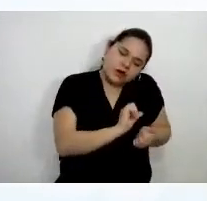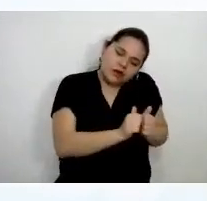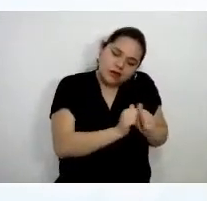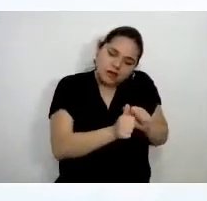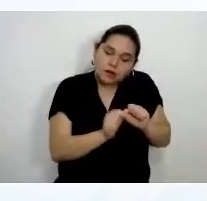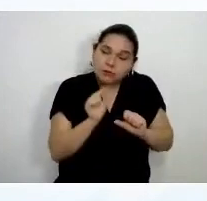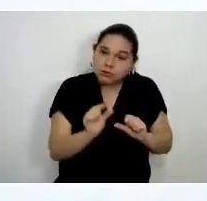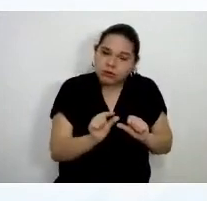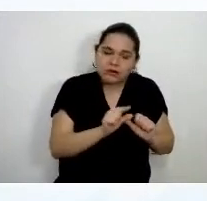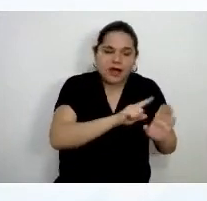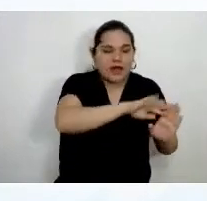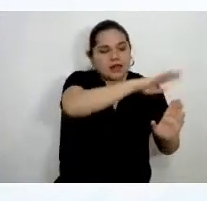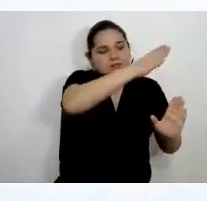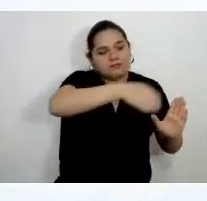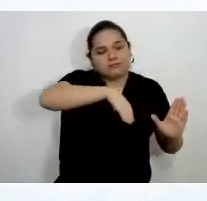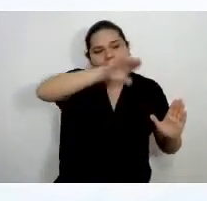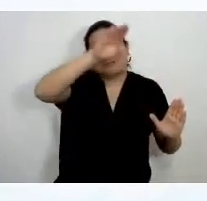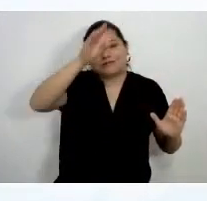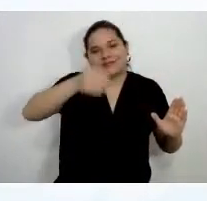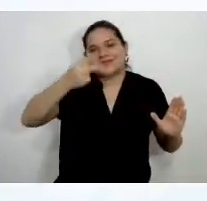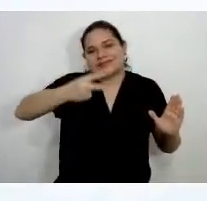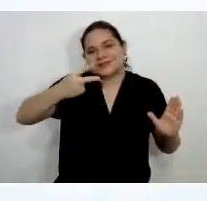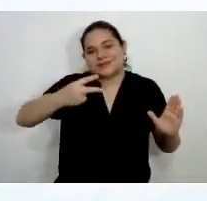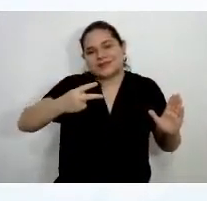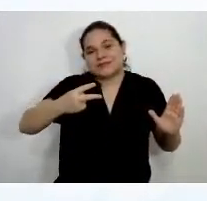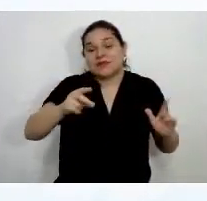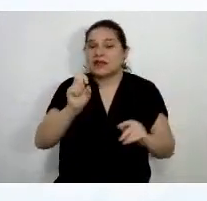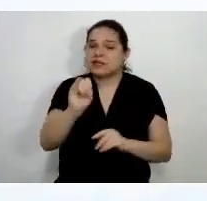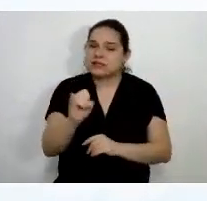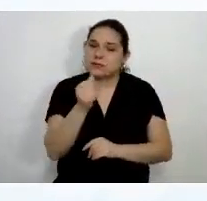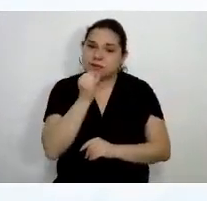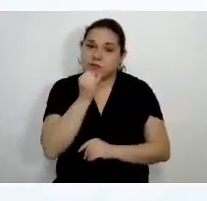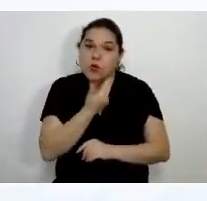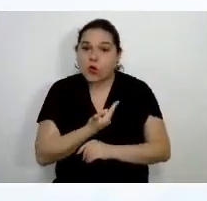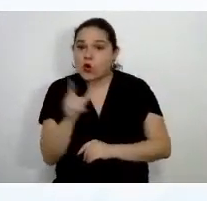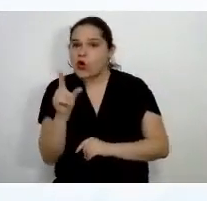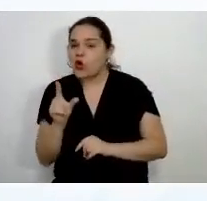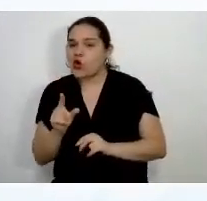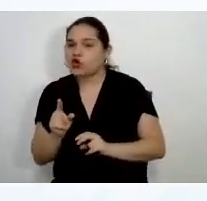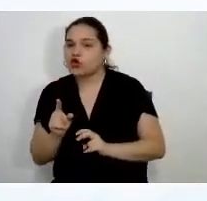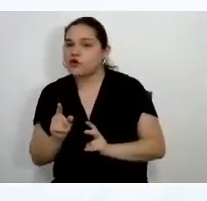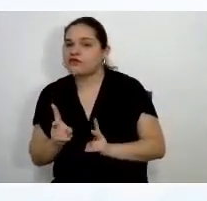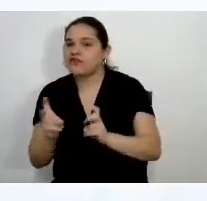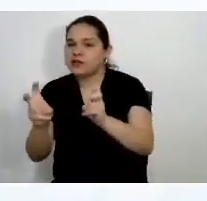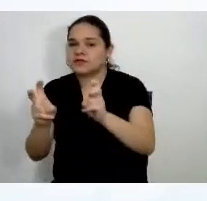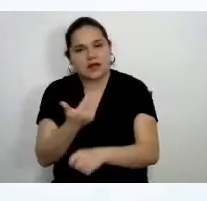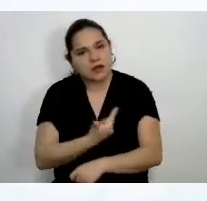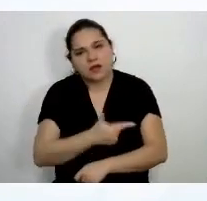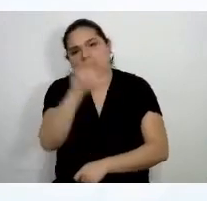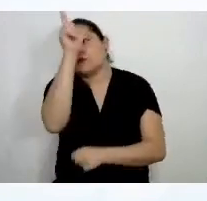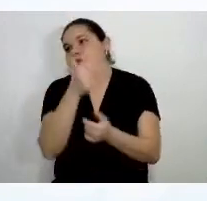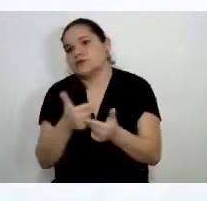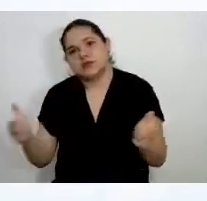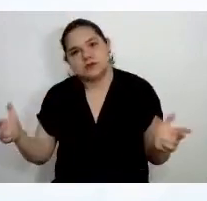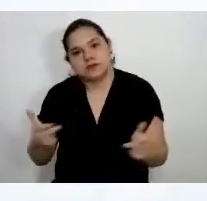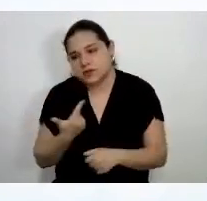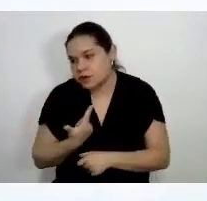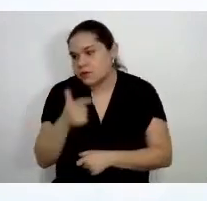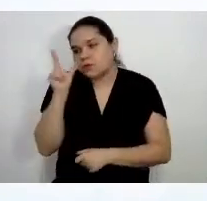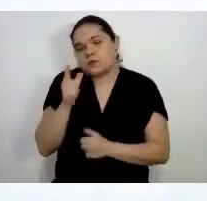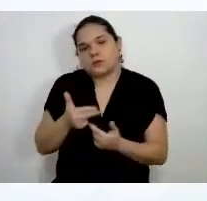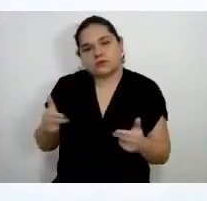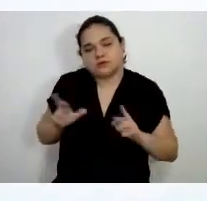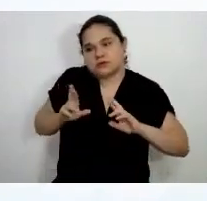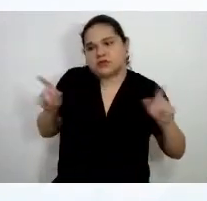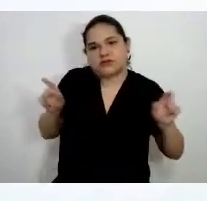pode relacionar com a primeira onda, não é uma segunda infecção, é uma outra coisa, um outro vírus, um vírus diferente.